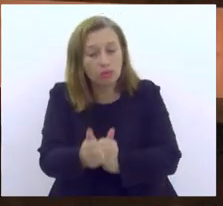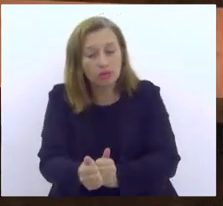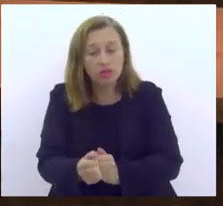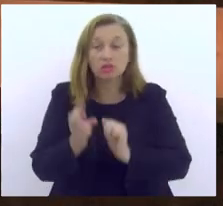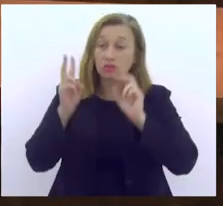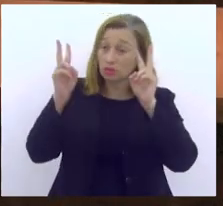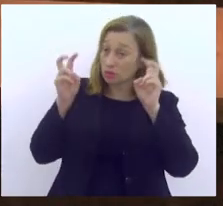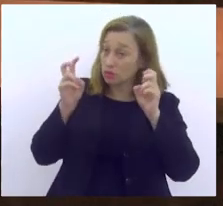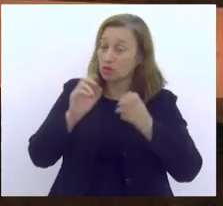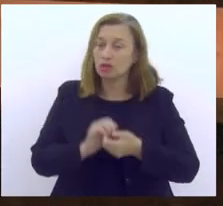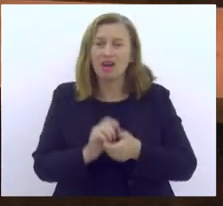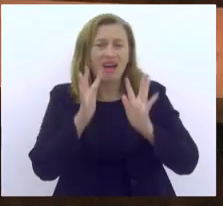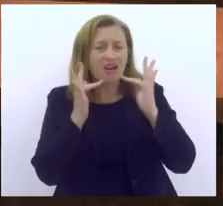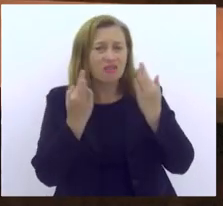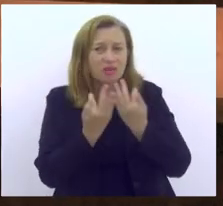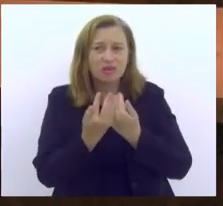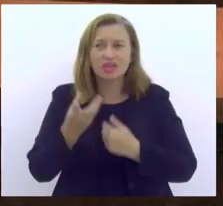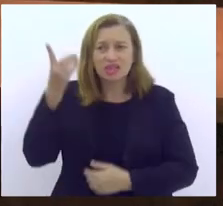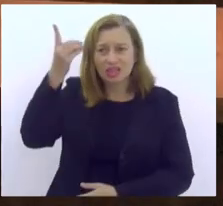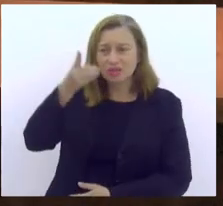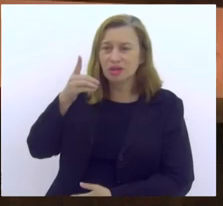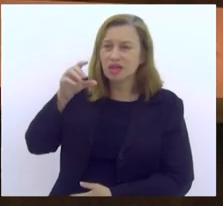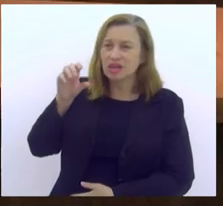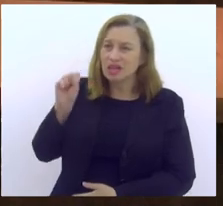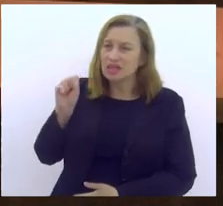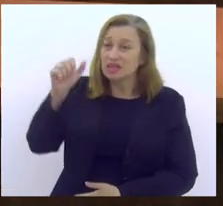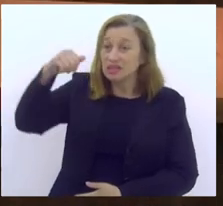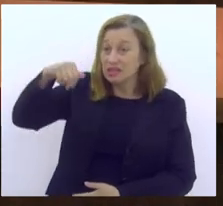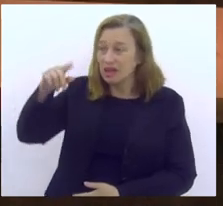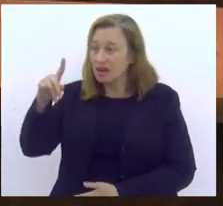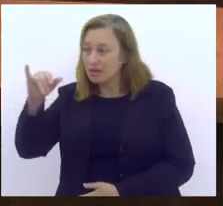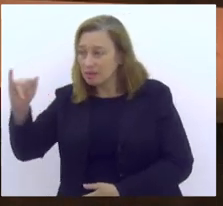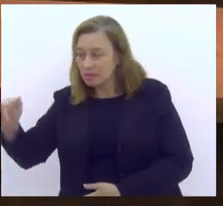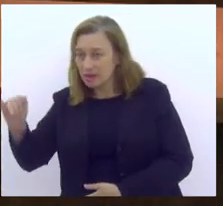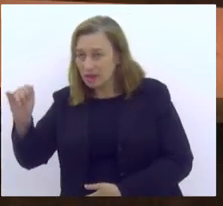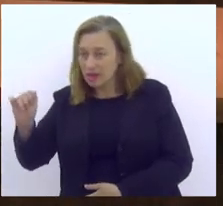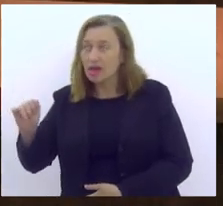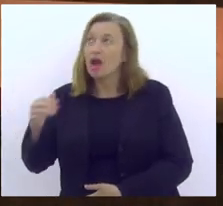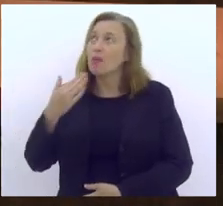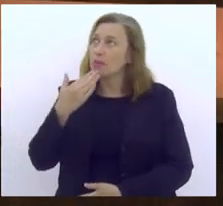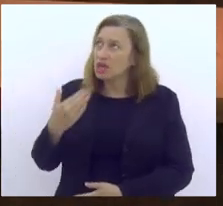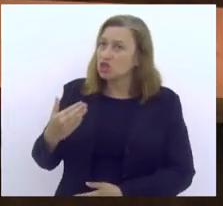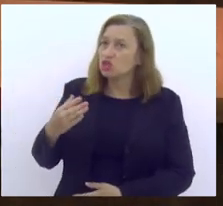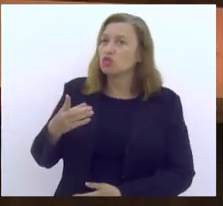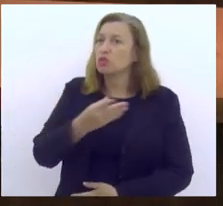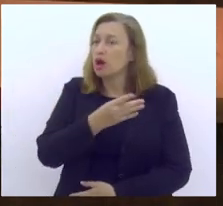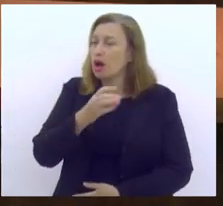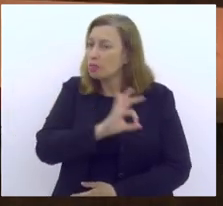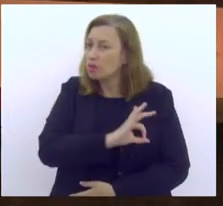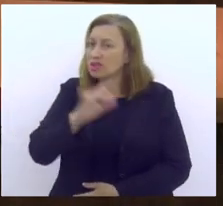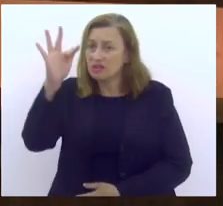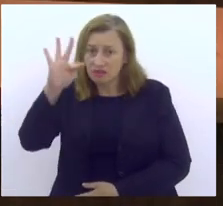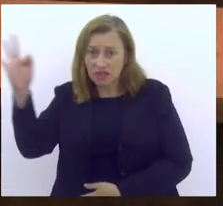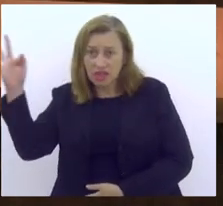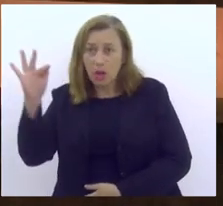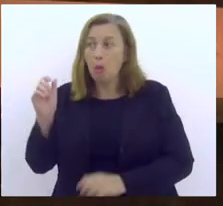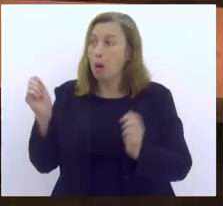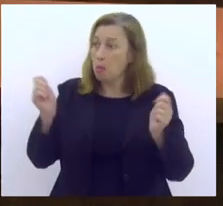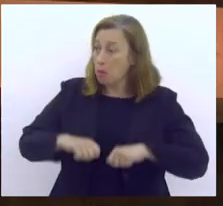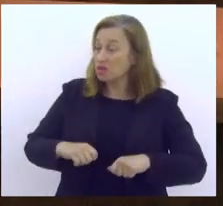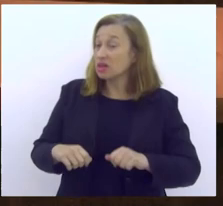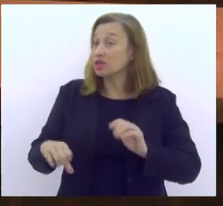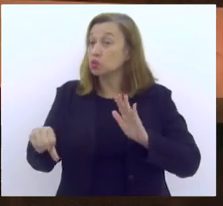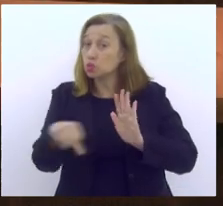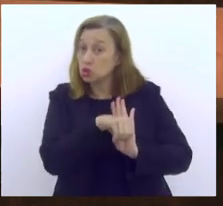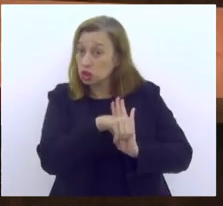caso. A família da deputada Sâmia, né, pediu acompanhamento também da Polícia Federal devido à possibilidade desse